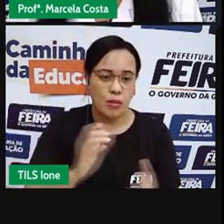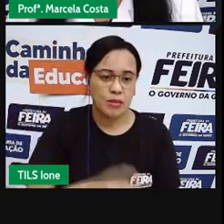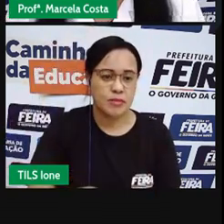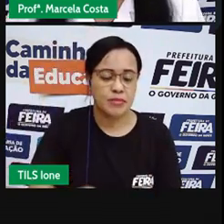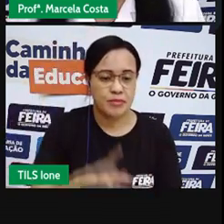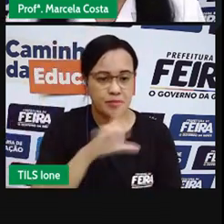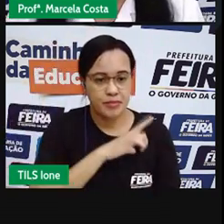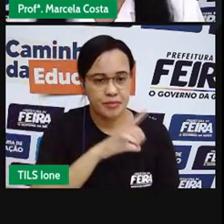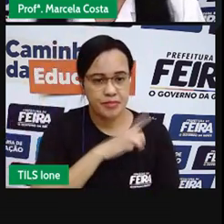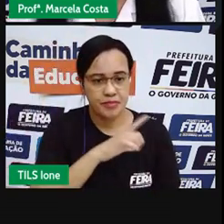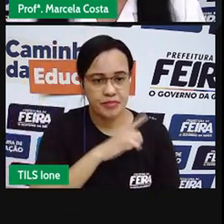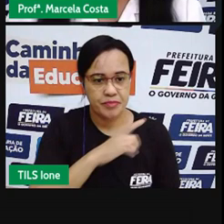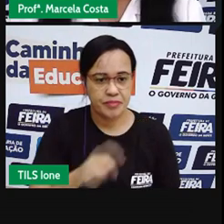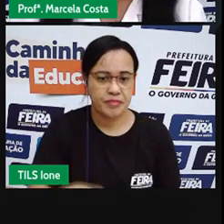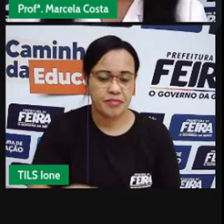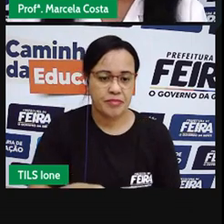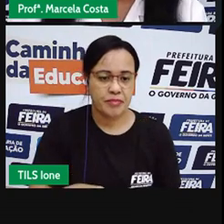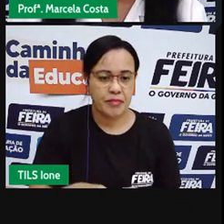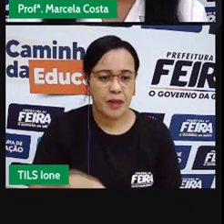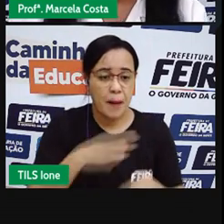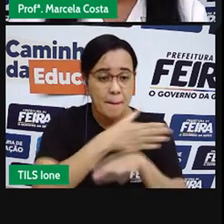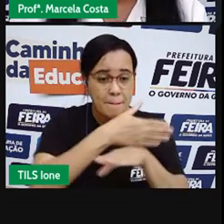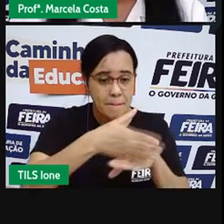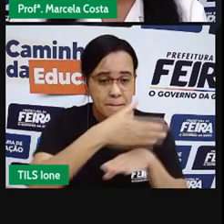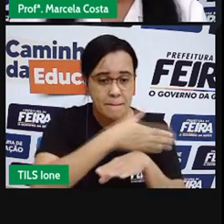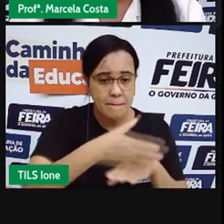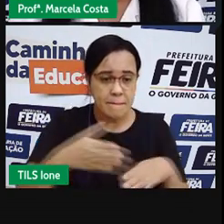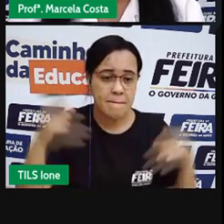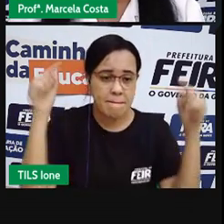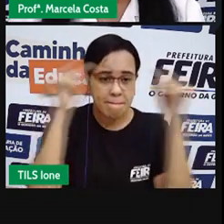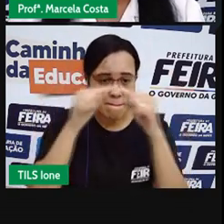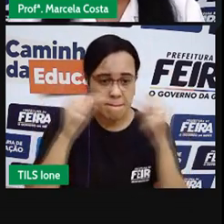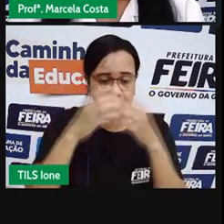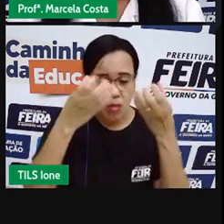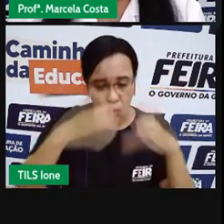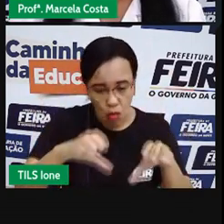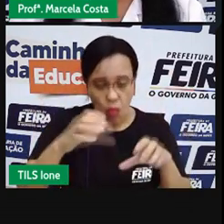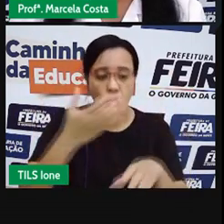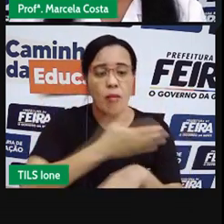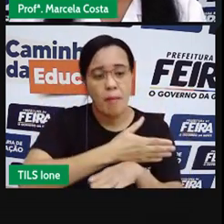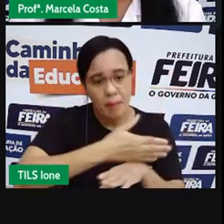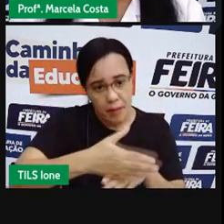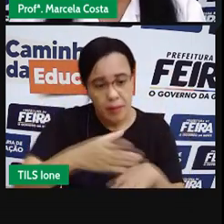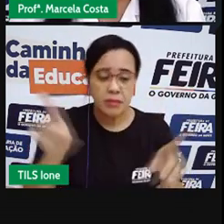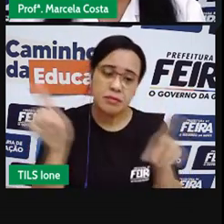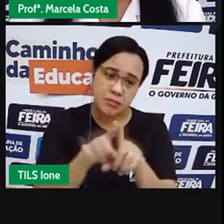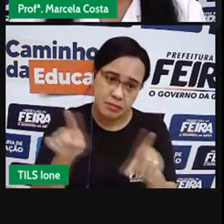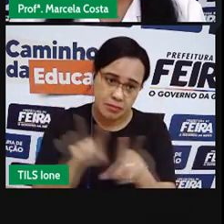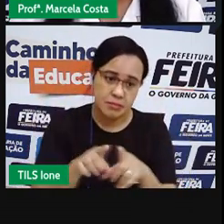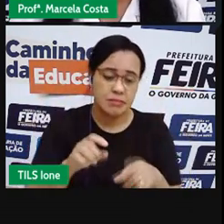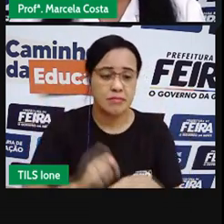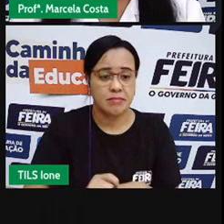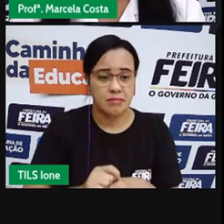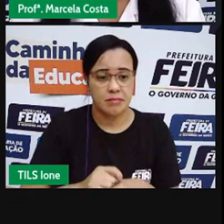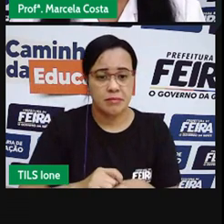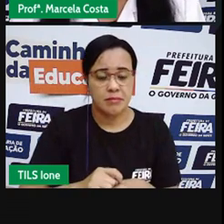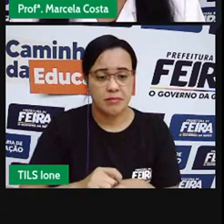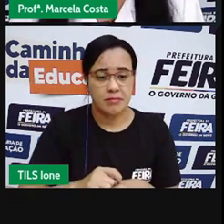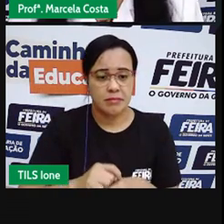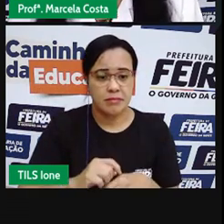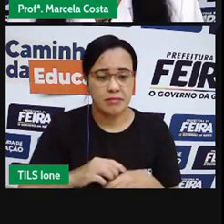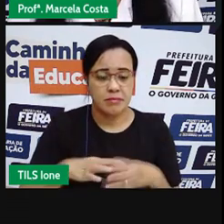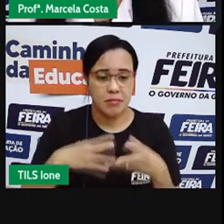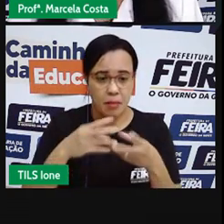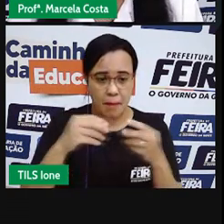têm a pelagem branca, elas botam ovos brancos. E as galinhas com pelagem marrom, elas vão